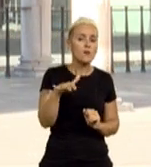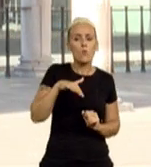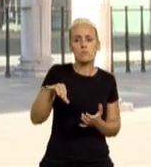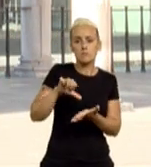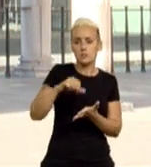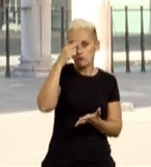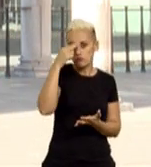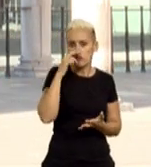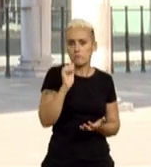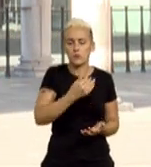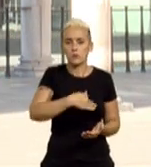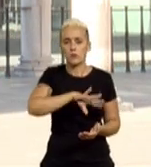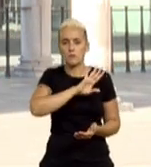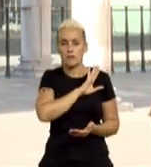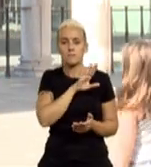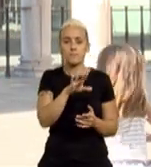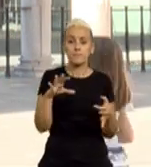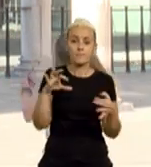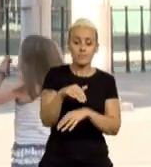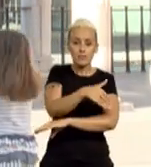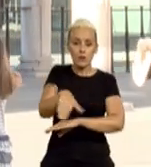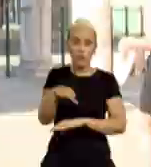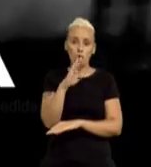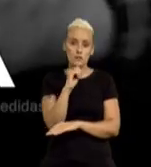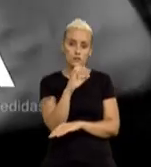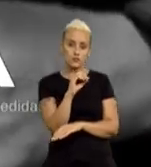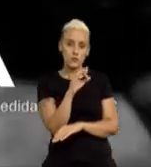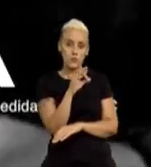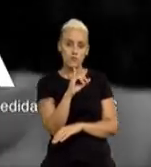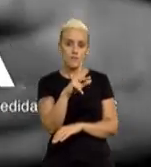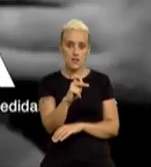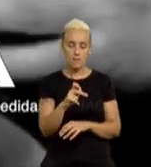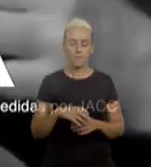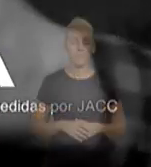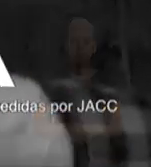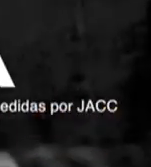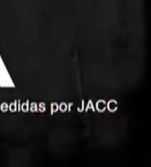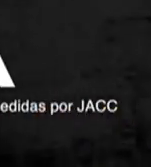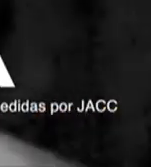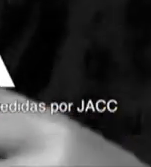no Centro Histórico de Coimbra, sobretudo centrada na Rua da Sofia.